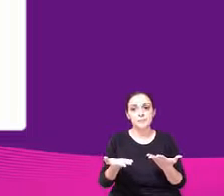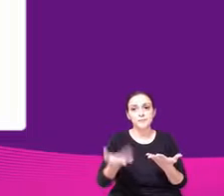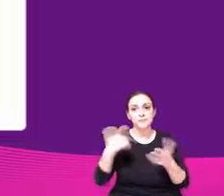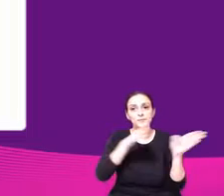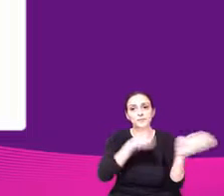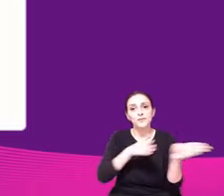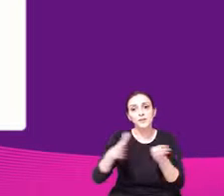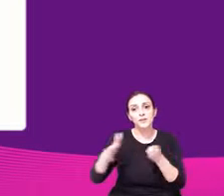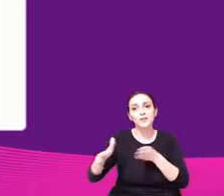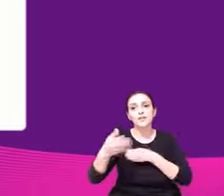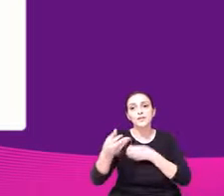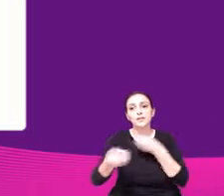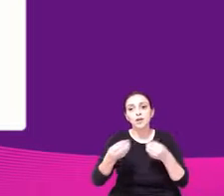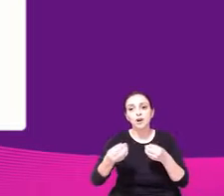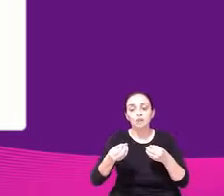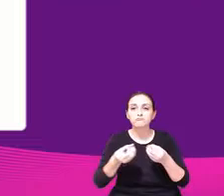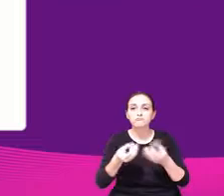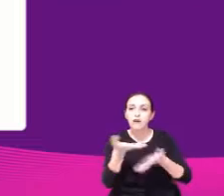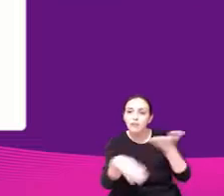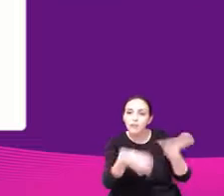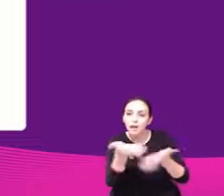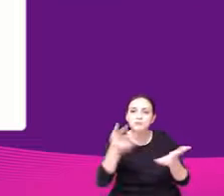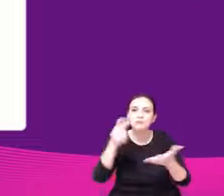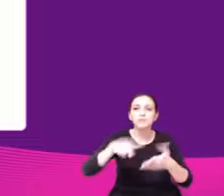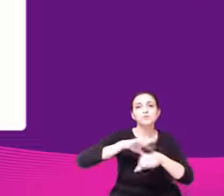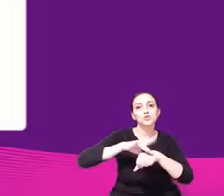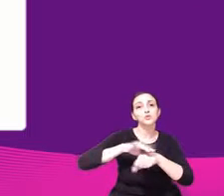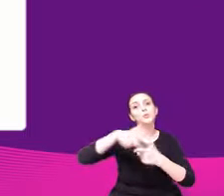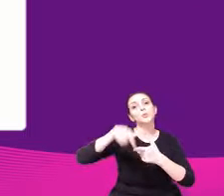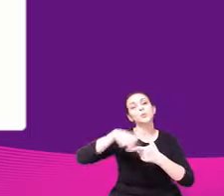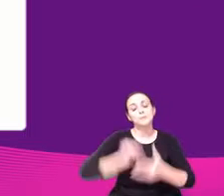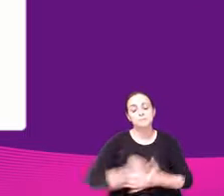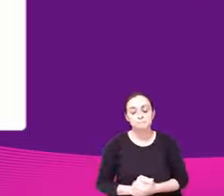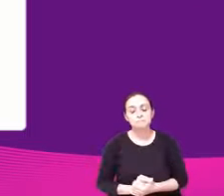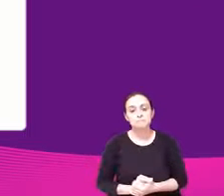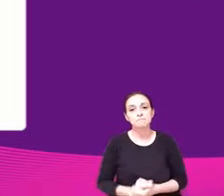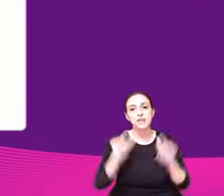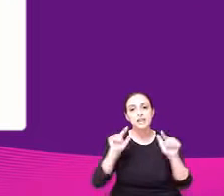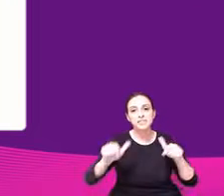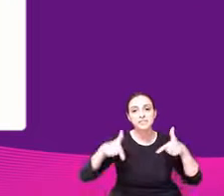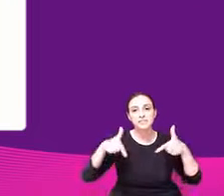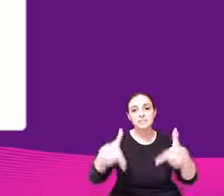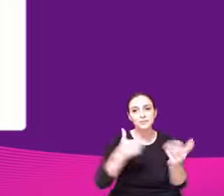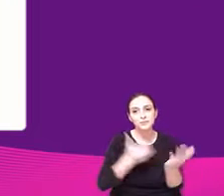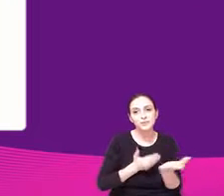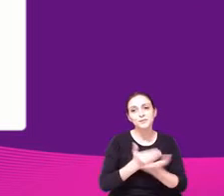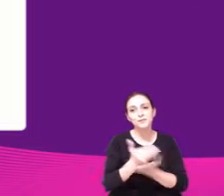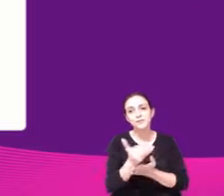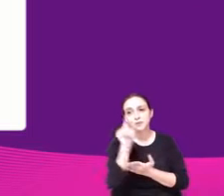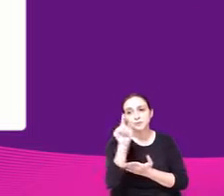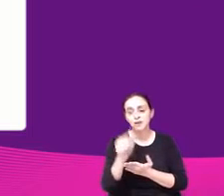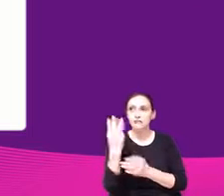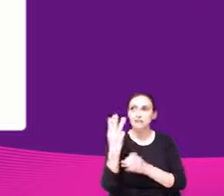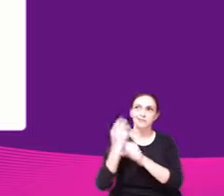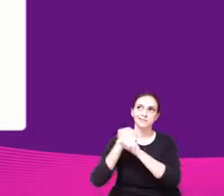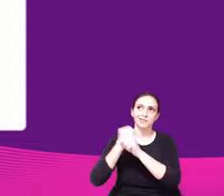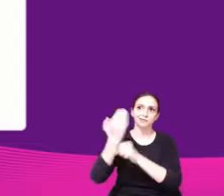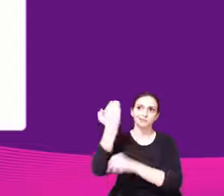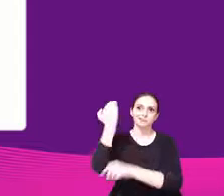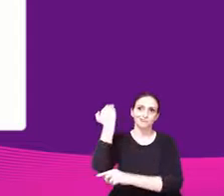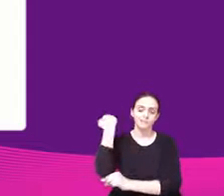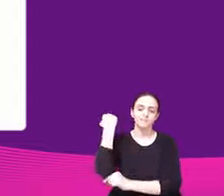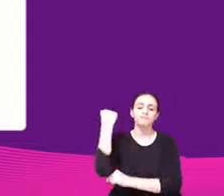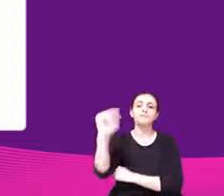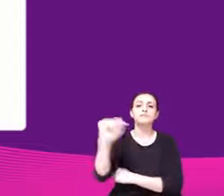organizando para lidar com o problema. Então, isso aqui foi uma iniciativa, ela começou há 3 anos atrás. Eu